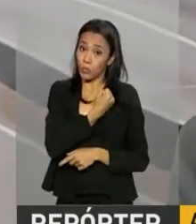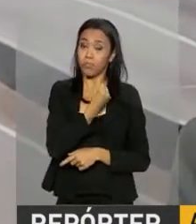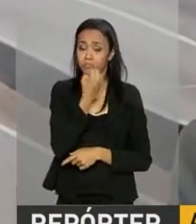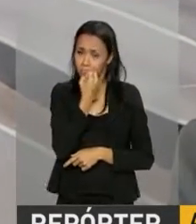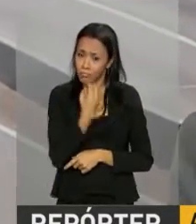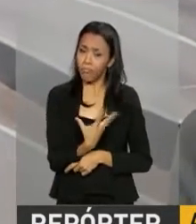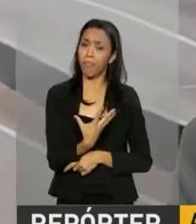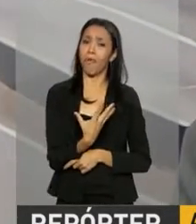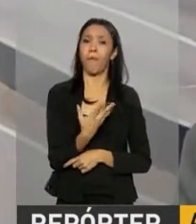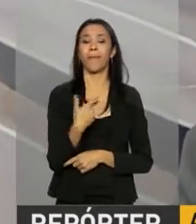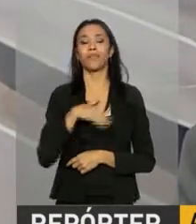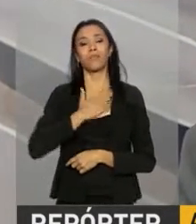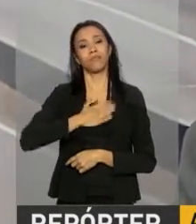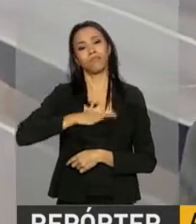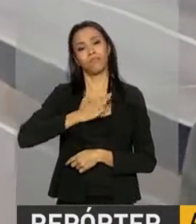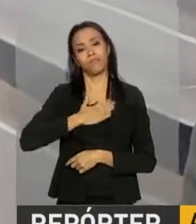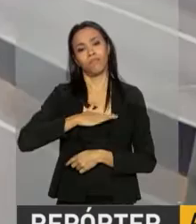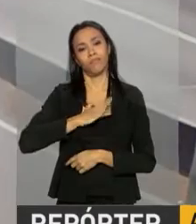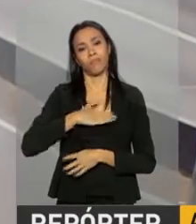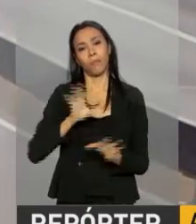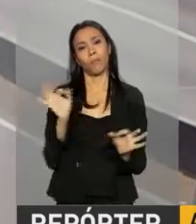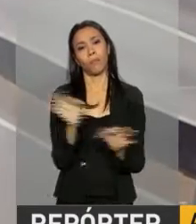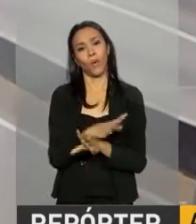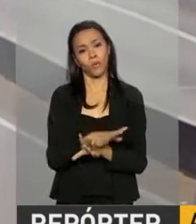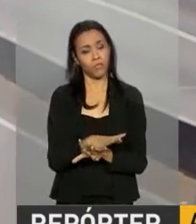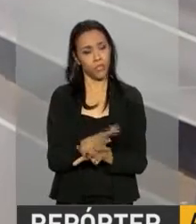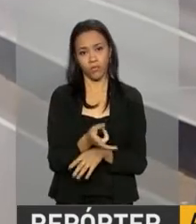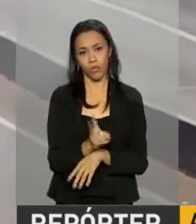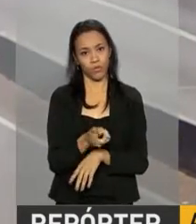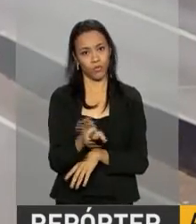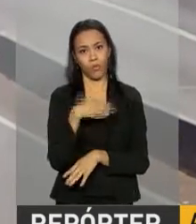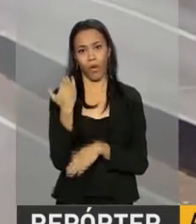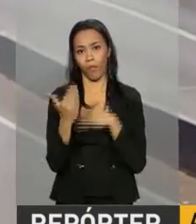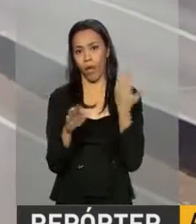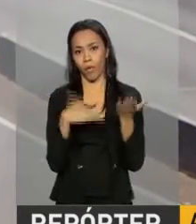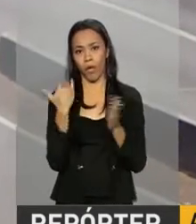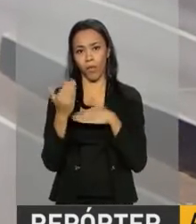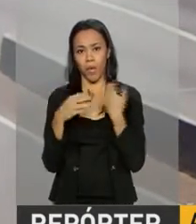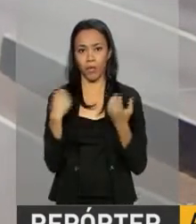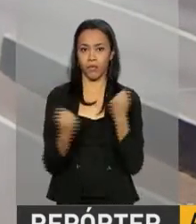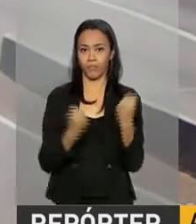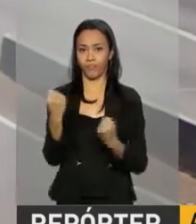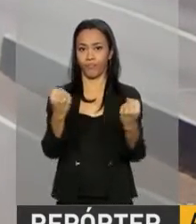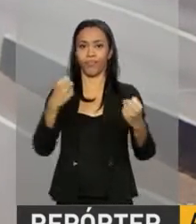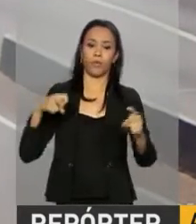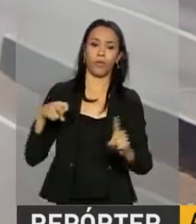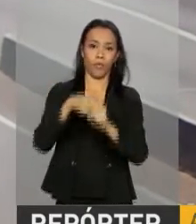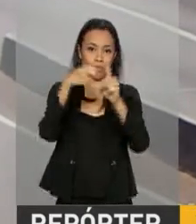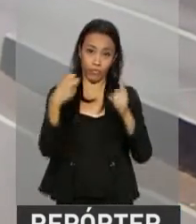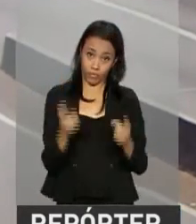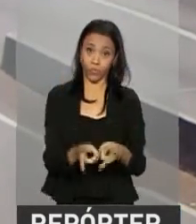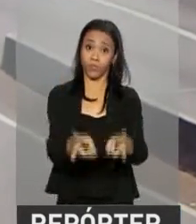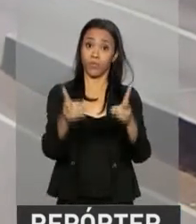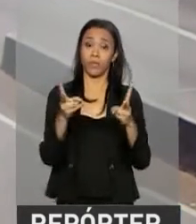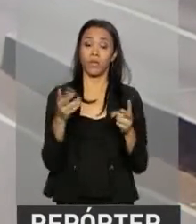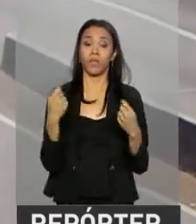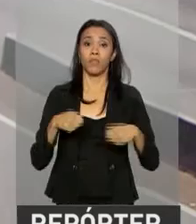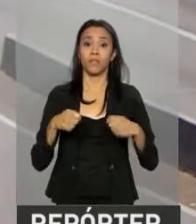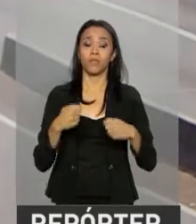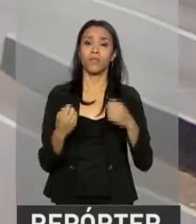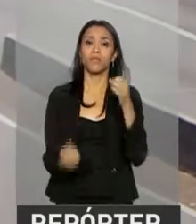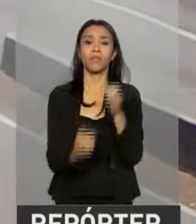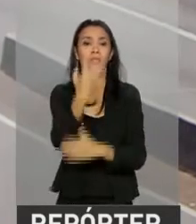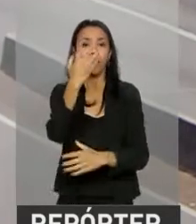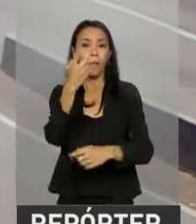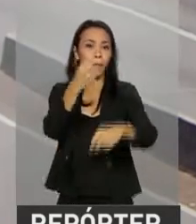e ficar satisfeitos enquanto houver mortes no trânsito nós precisamos continuar trabalhando na implementação de políticas